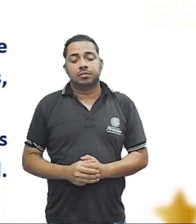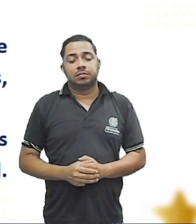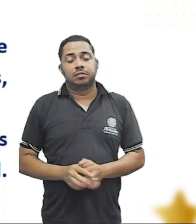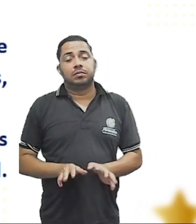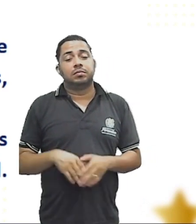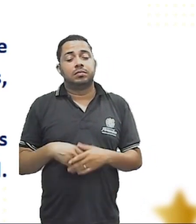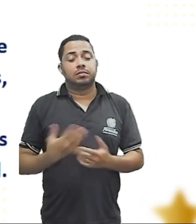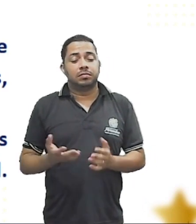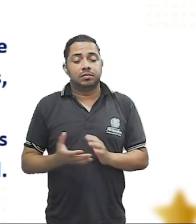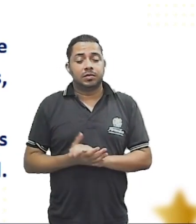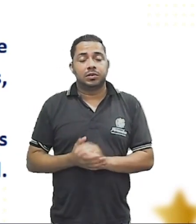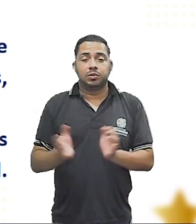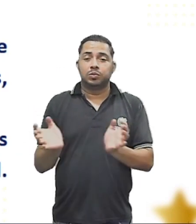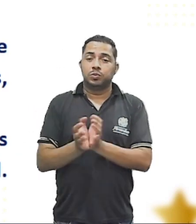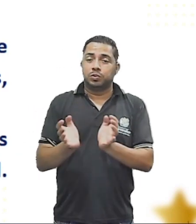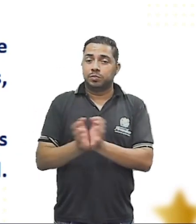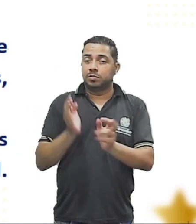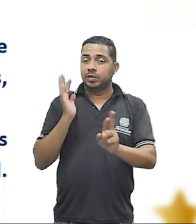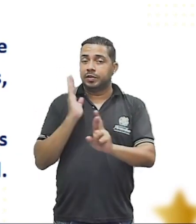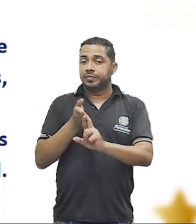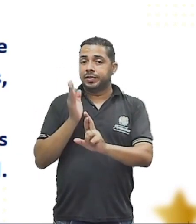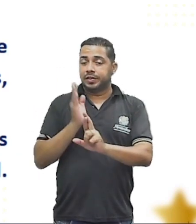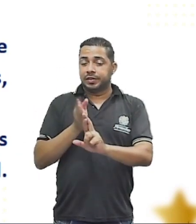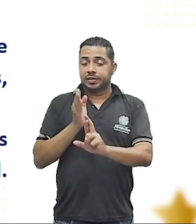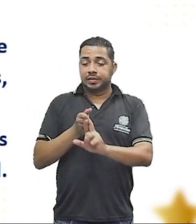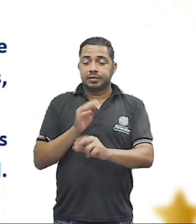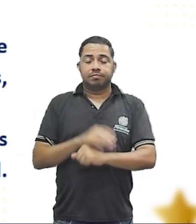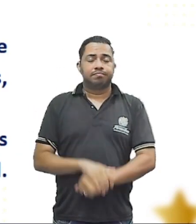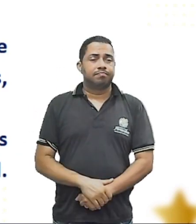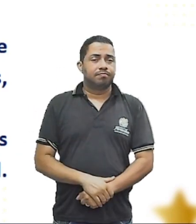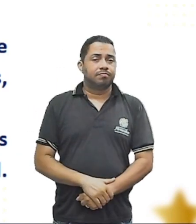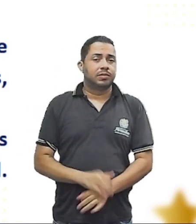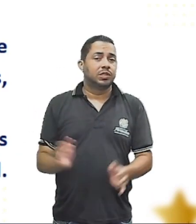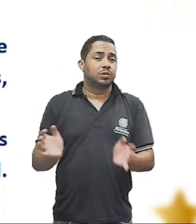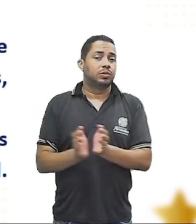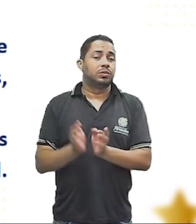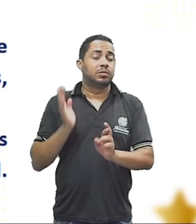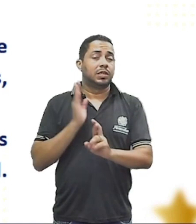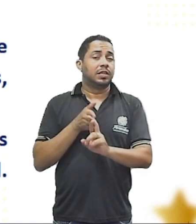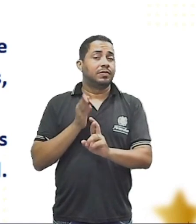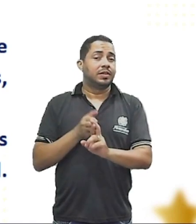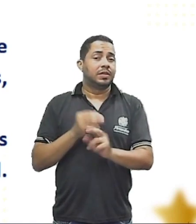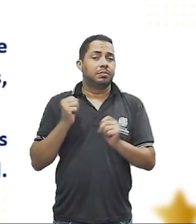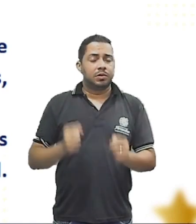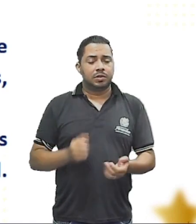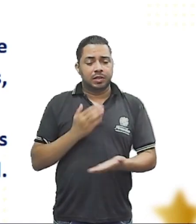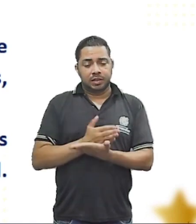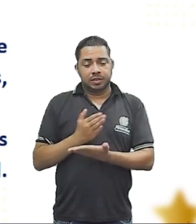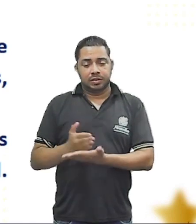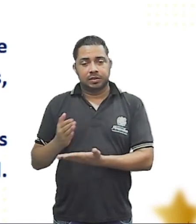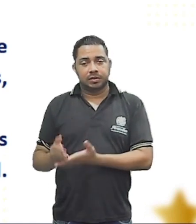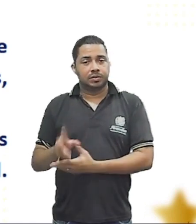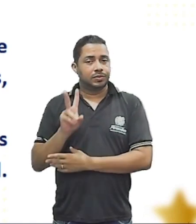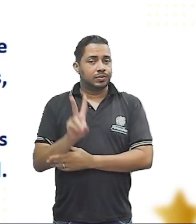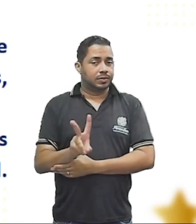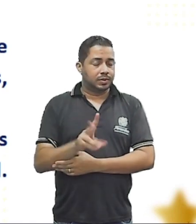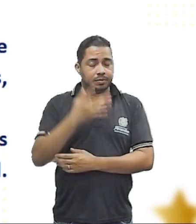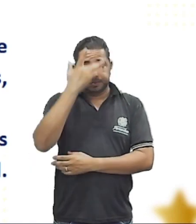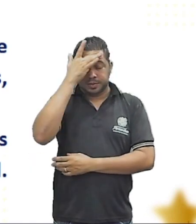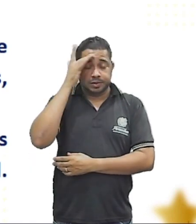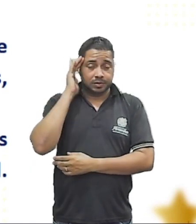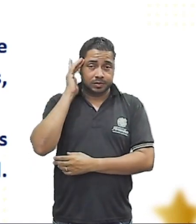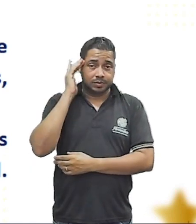E aí, grupos de referência. Os grupos de referências nós podemos dividir em dois. São pessoas